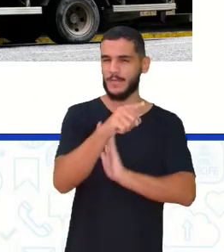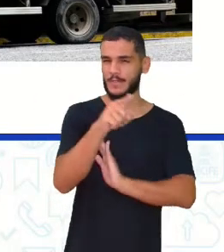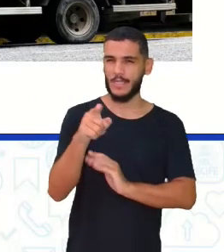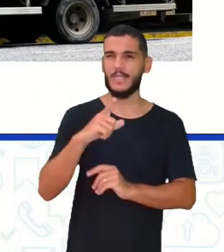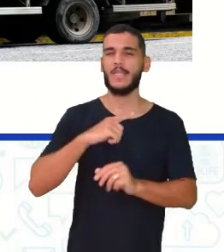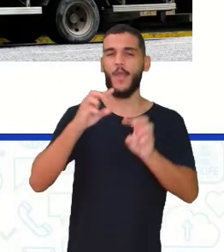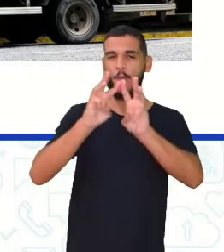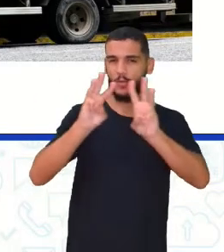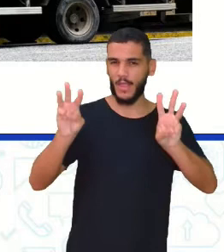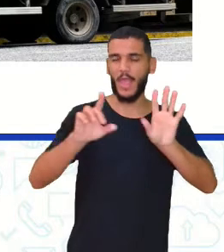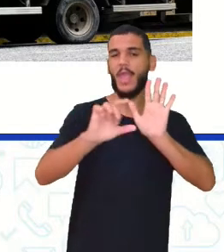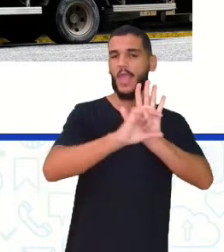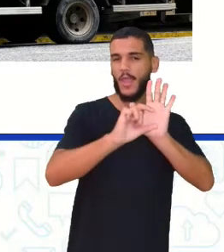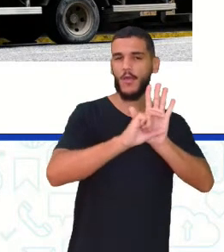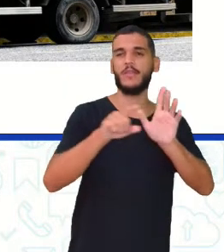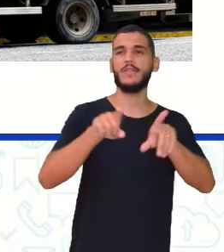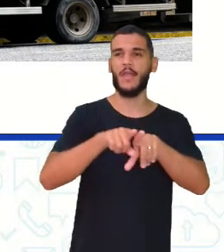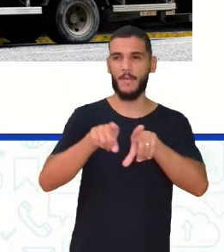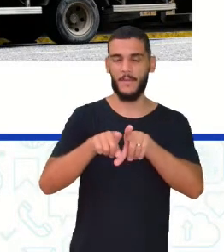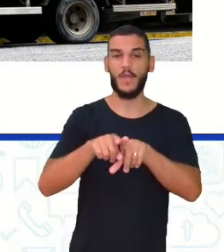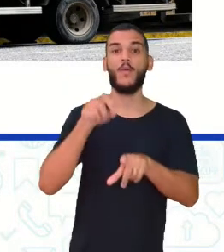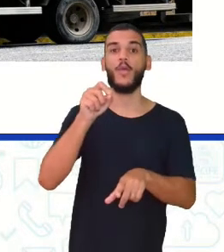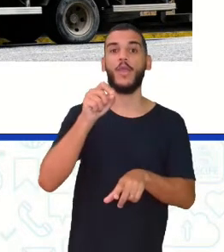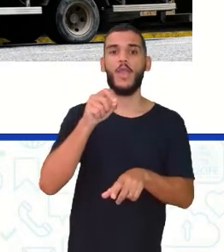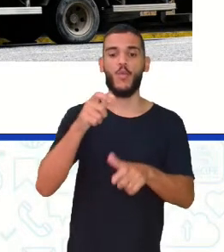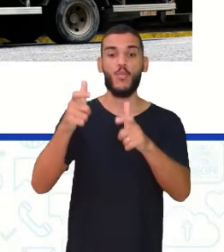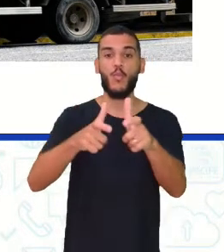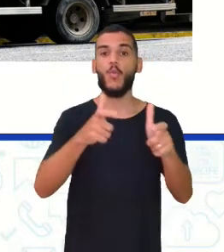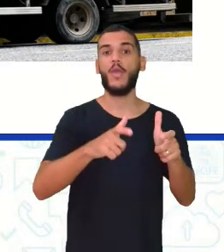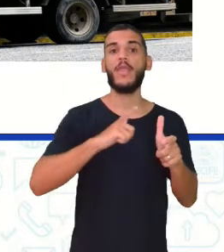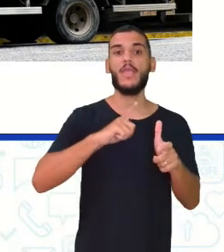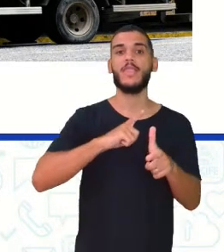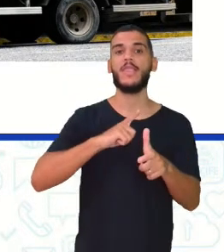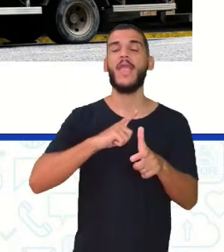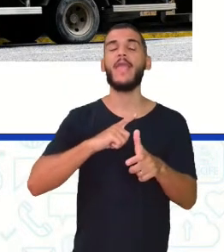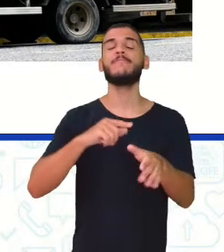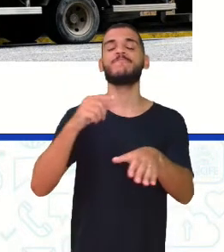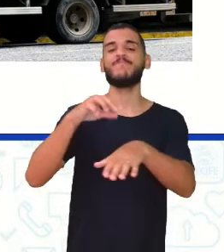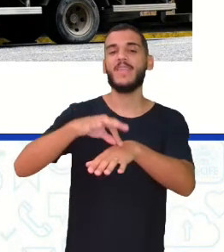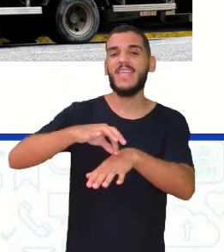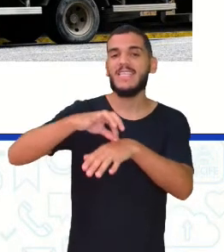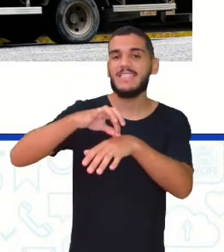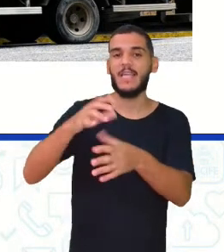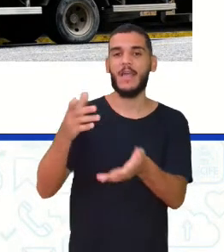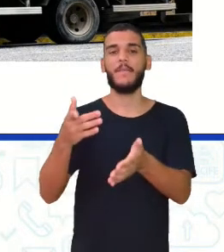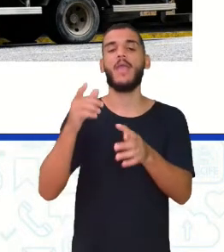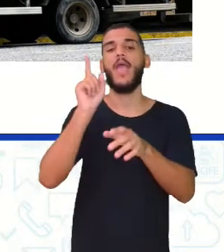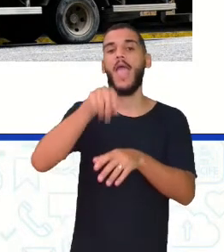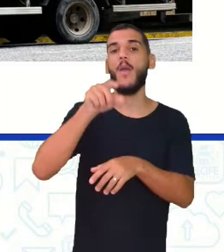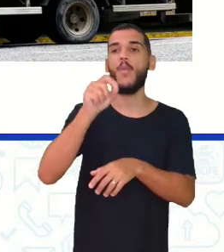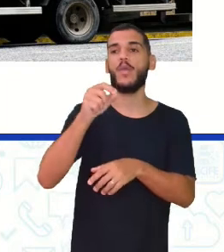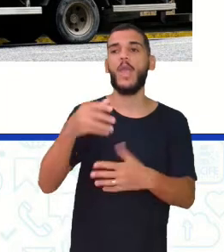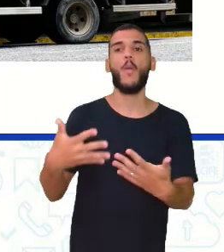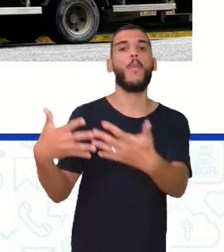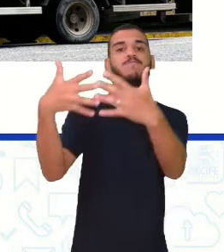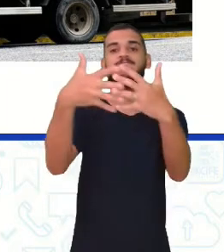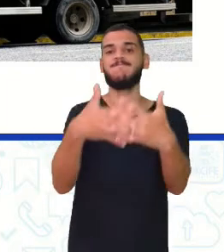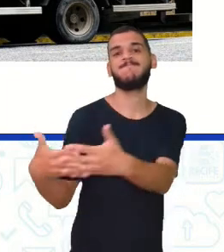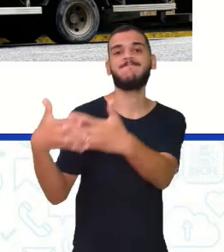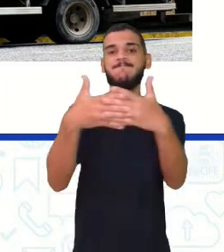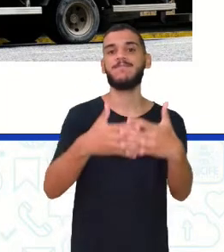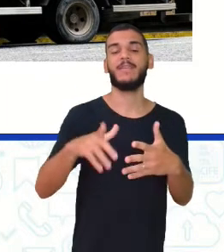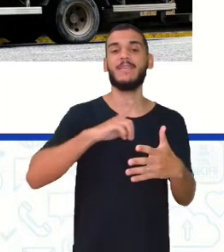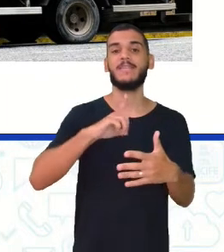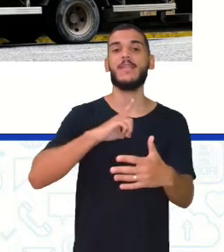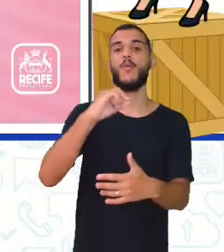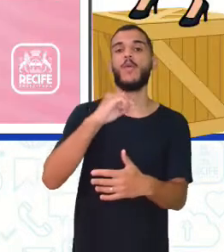site, o QR Code do mamógrafo móvel. Vocês vão poder apontar o celular de vocês para esse QR Code e vocês vão ter